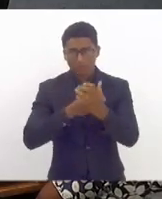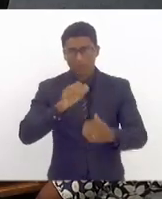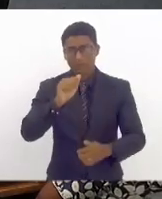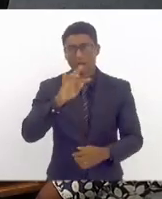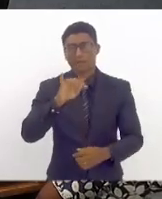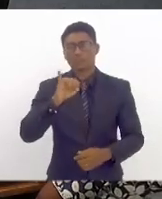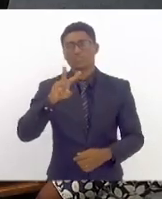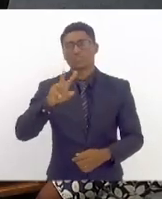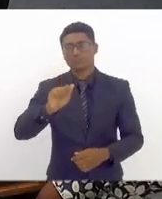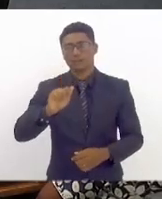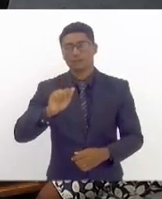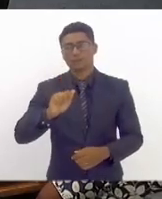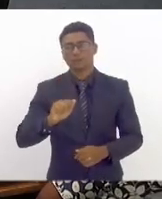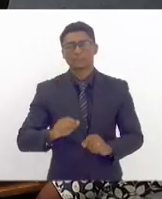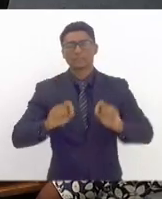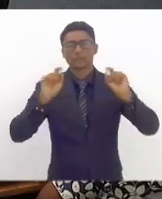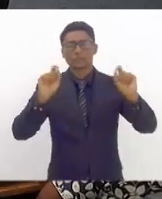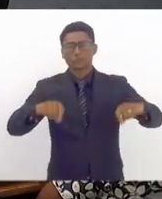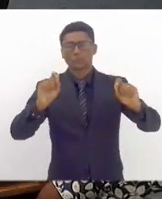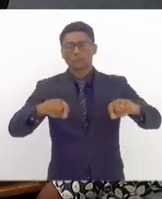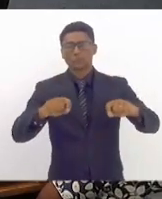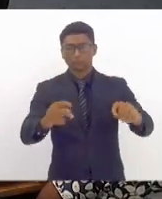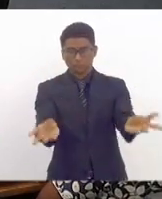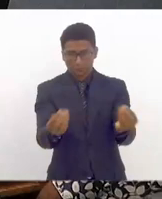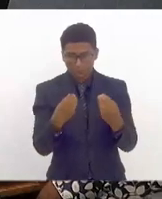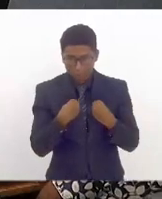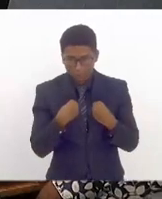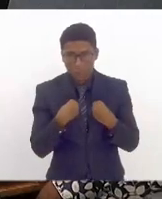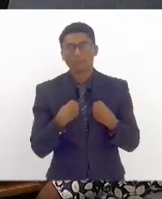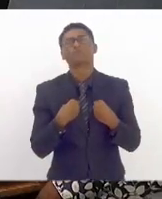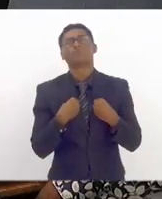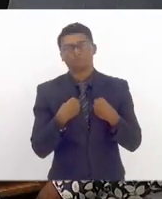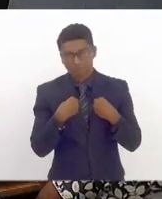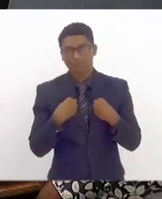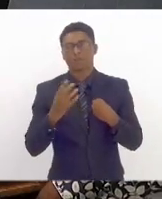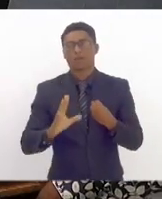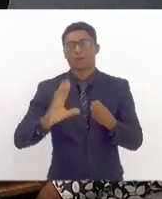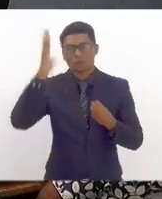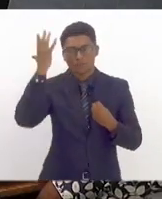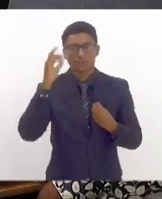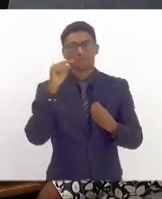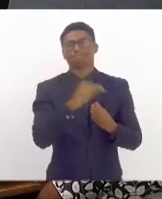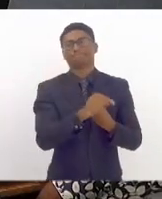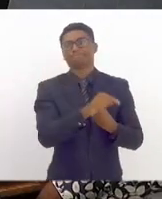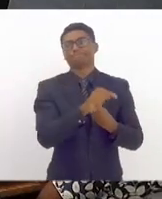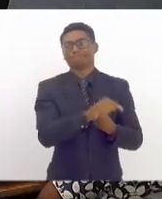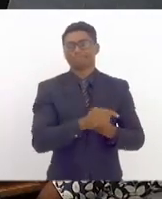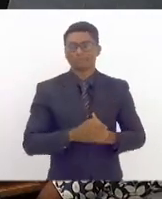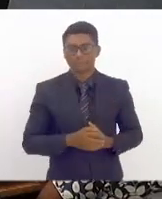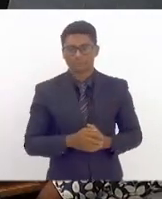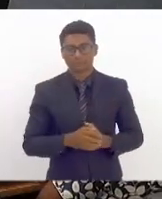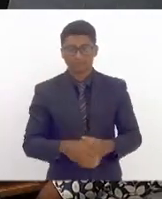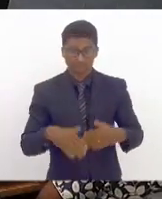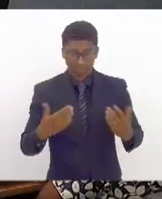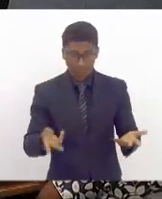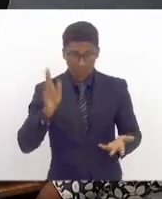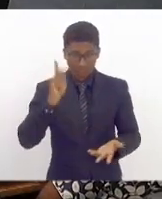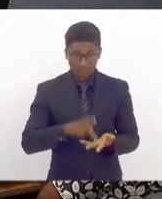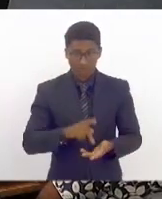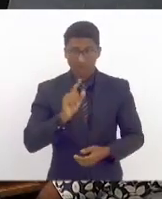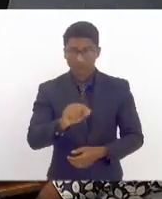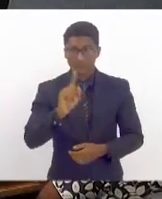a música ativa me oferecia é o que acontecia nesse processo Então na verdade a gente